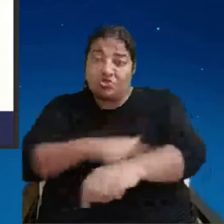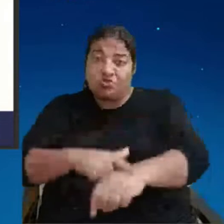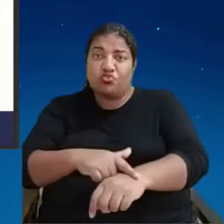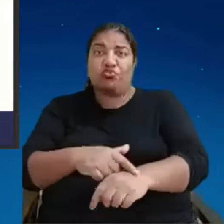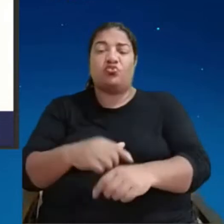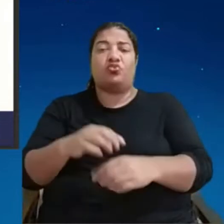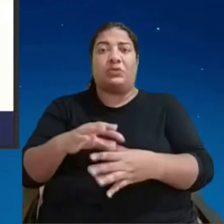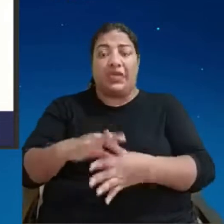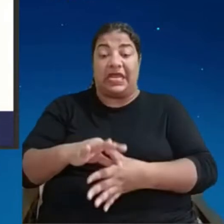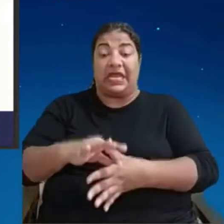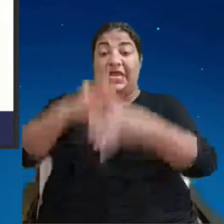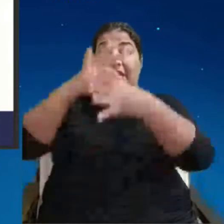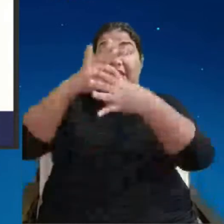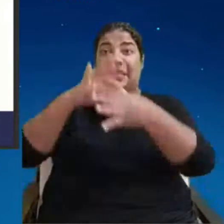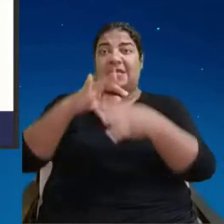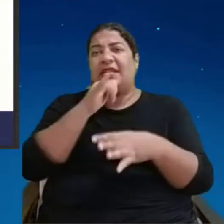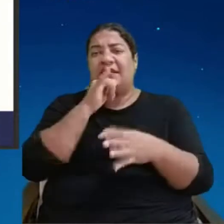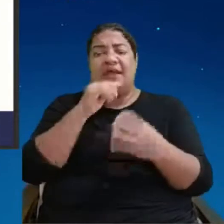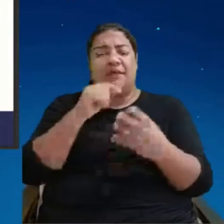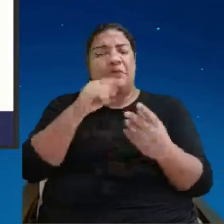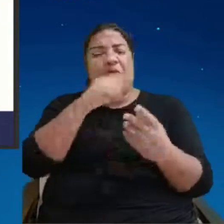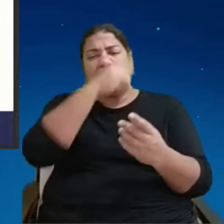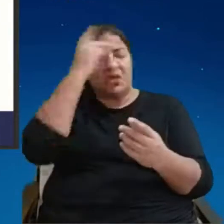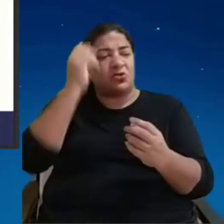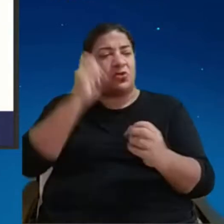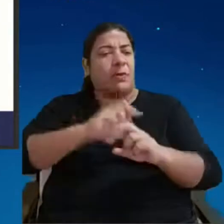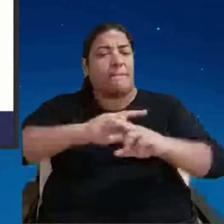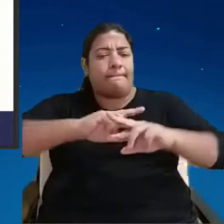pessoas ele multiplica, quantas pessoas ele